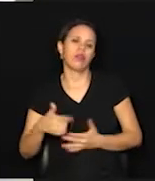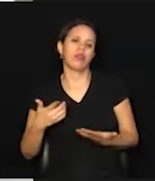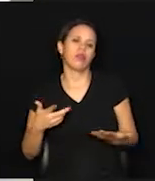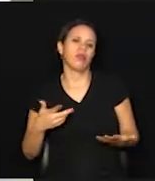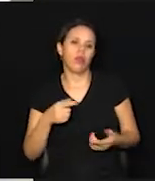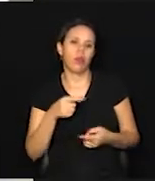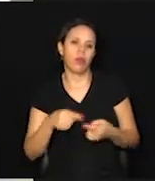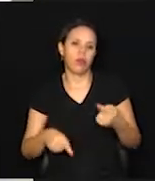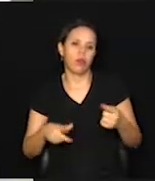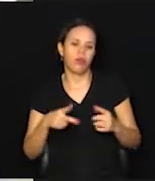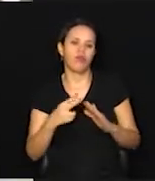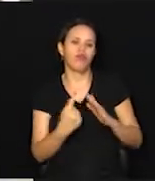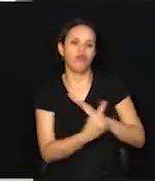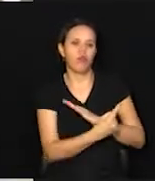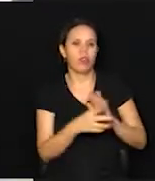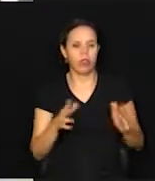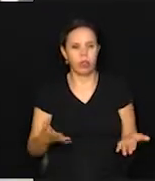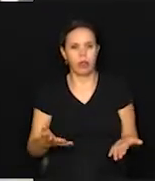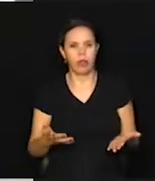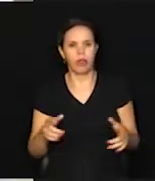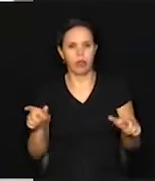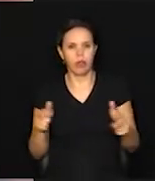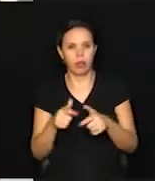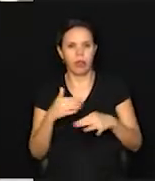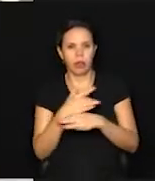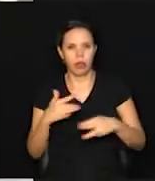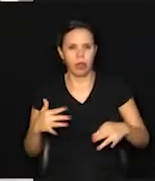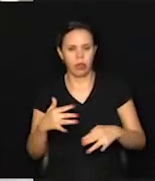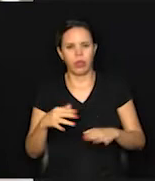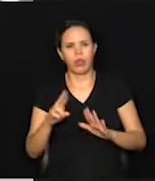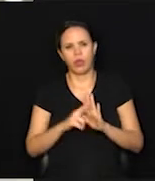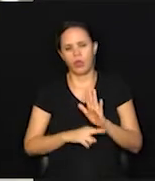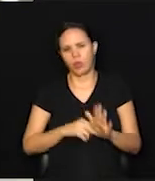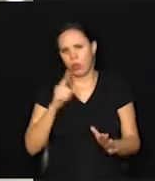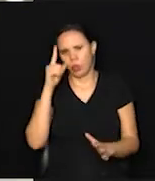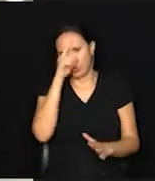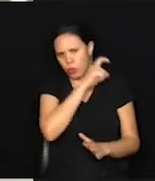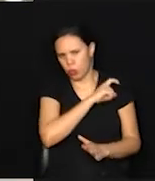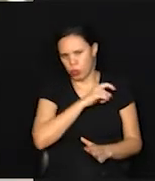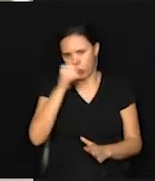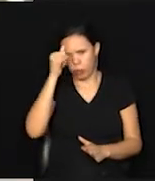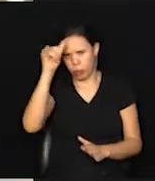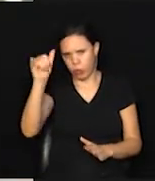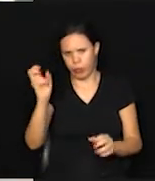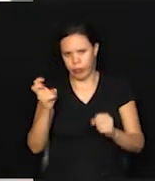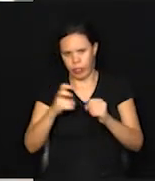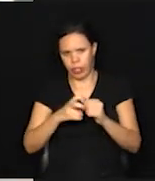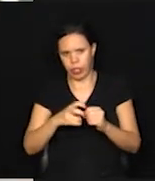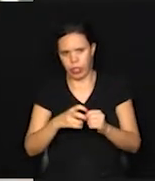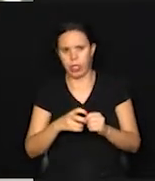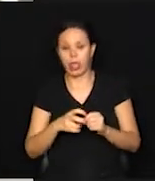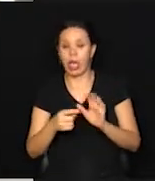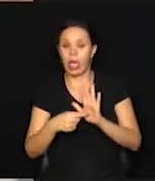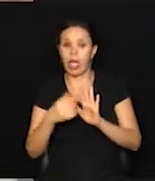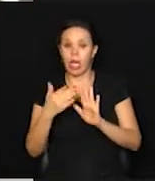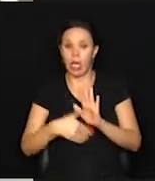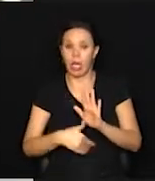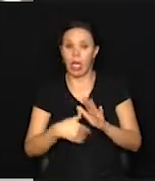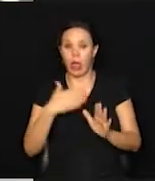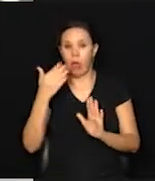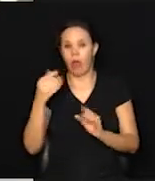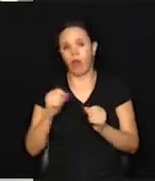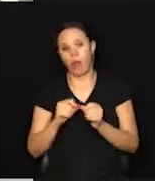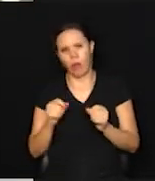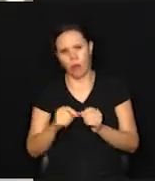social e restrição de mobilidade, que são as medidas mais duras que se tem para combater o vírus, mas que são demonstradas e